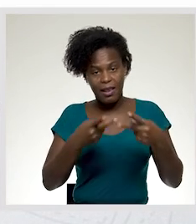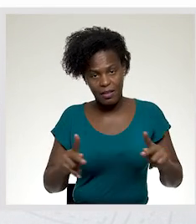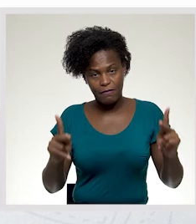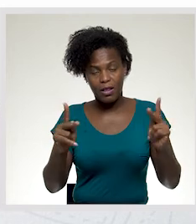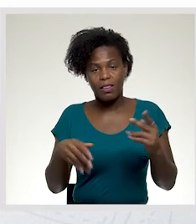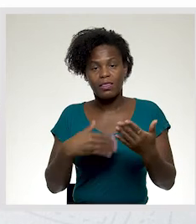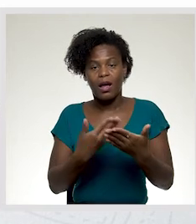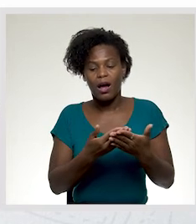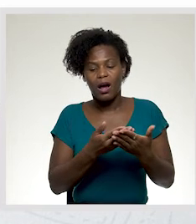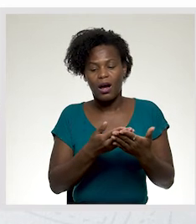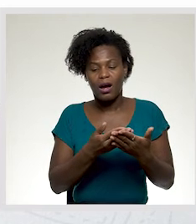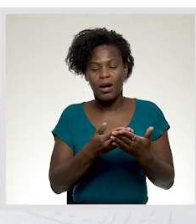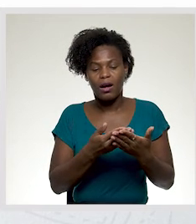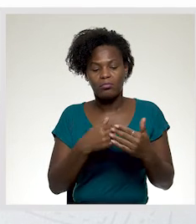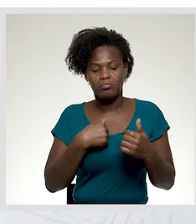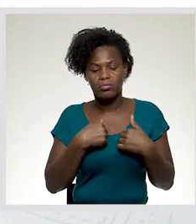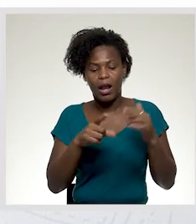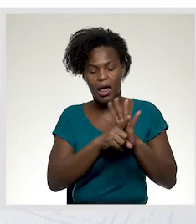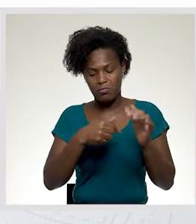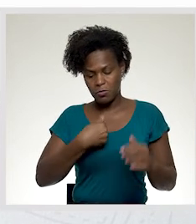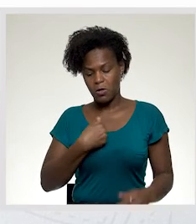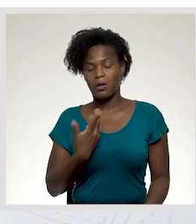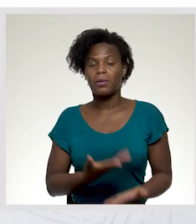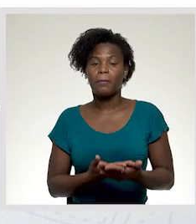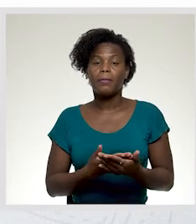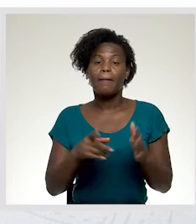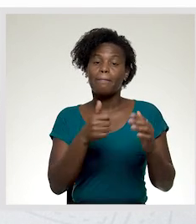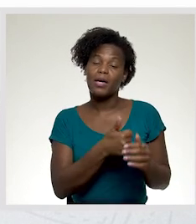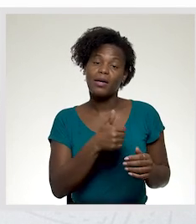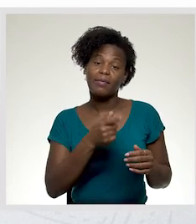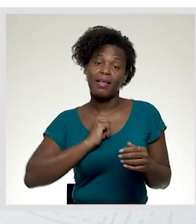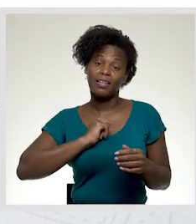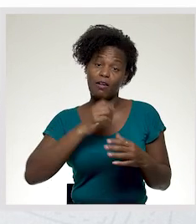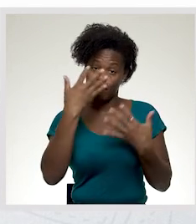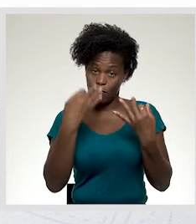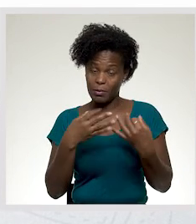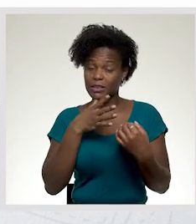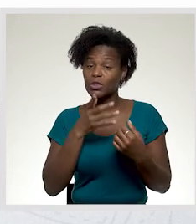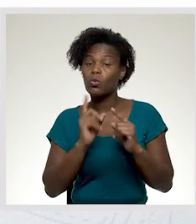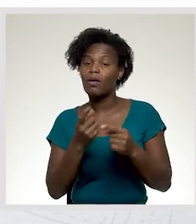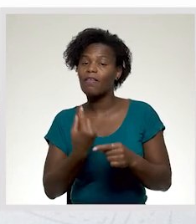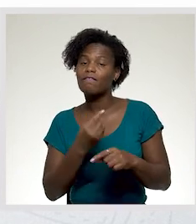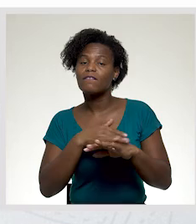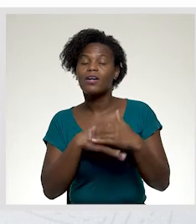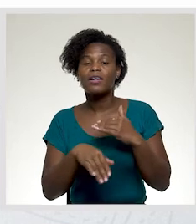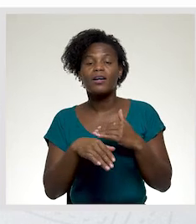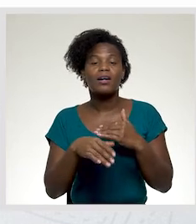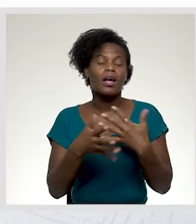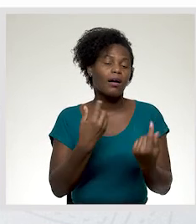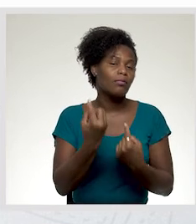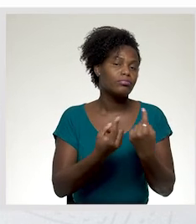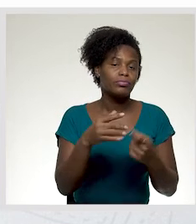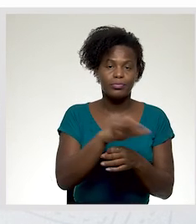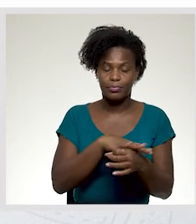que dá a lei a si próprio. A linha B, a ética formal diz-nos o que devemos fazer em